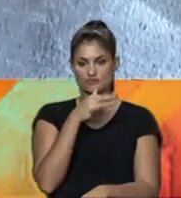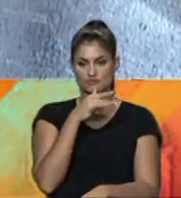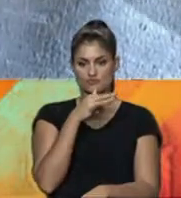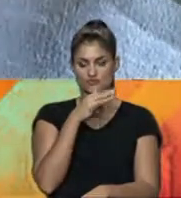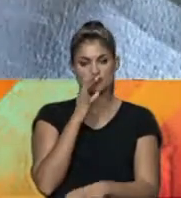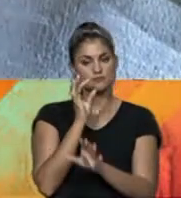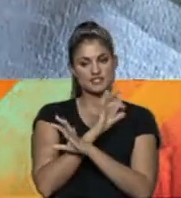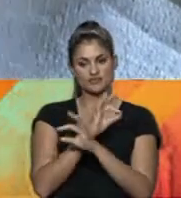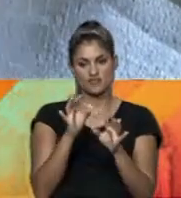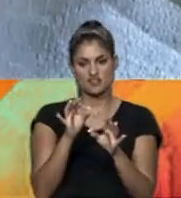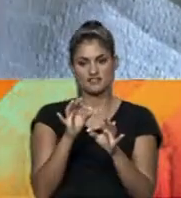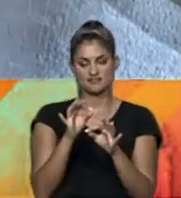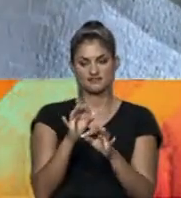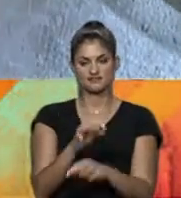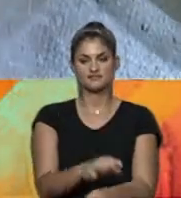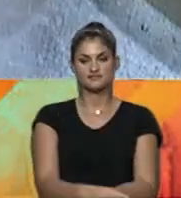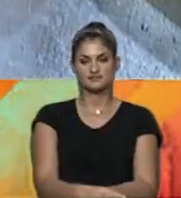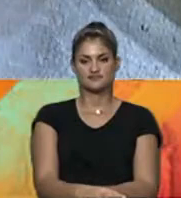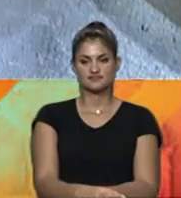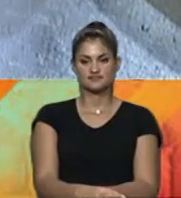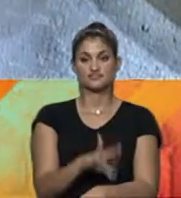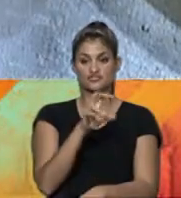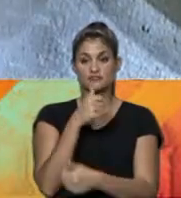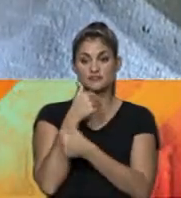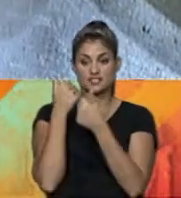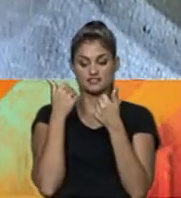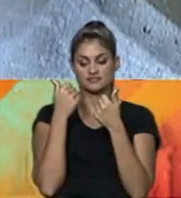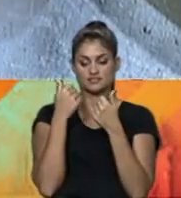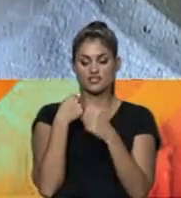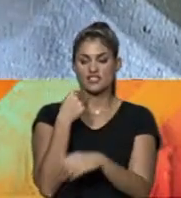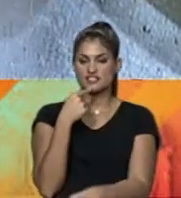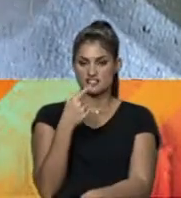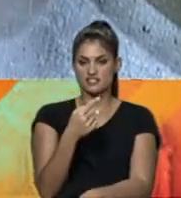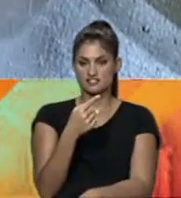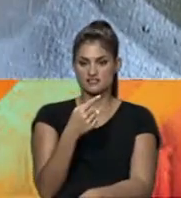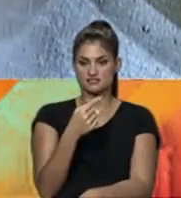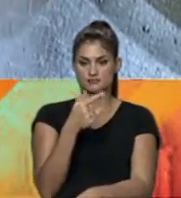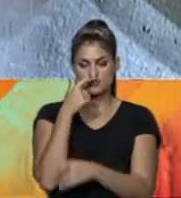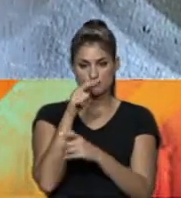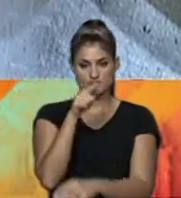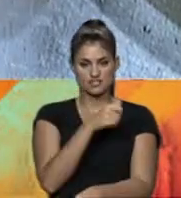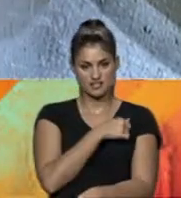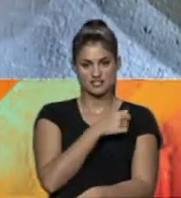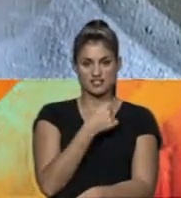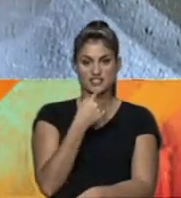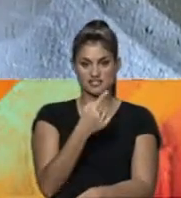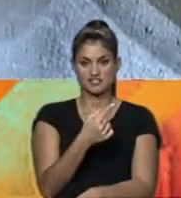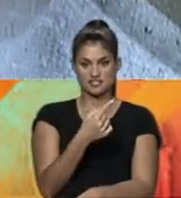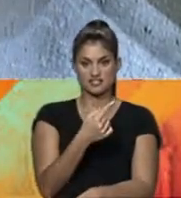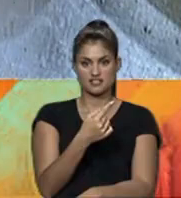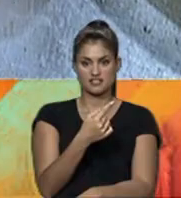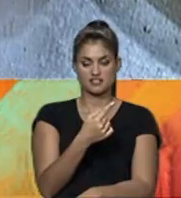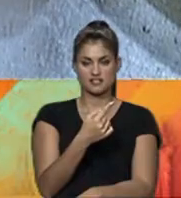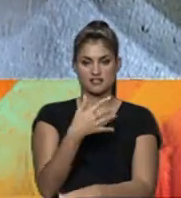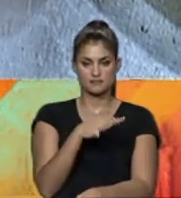lindo, maravilhoso. Ai, o cheirinho. Deixa-me só, para os telespectadores dizer assim, não, mas lá em casa, não sei o